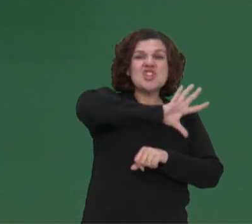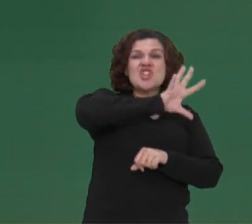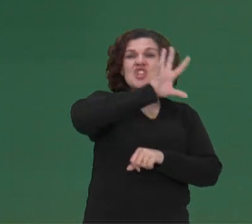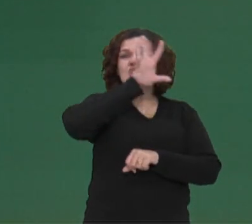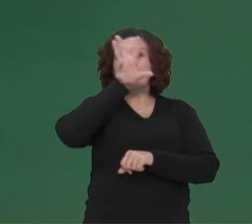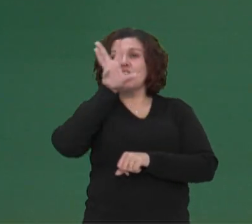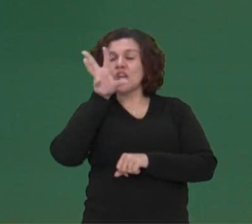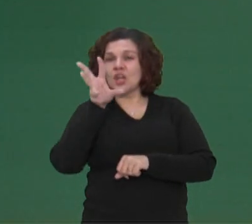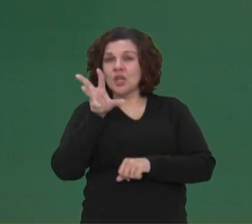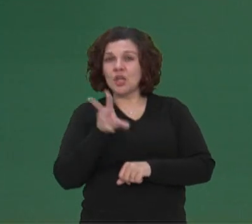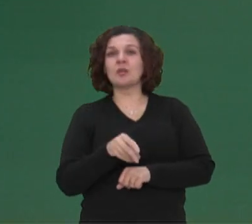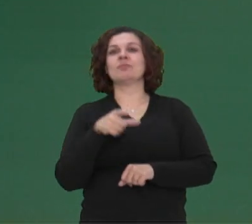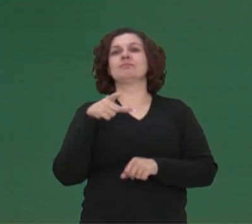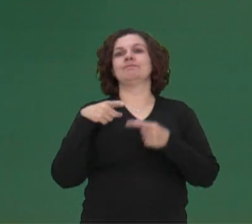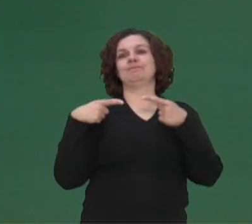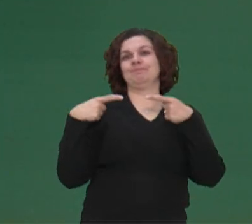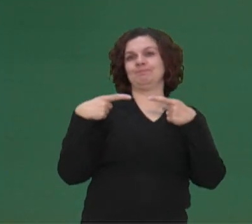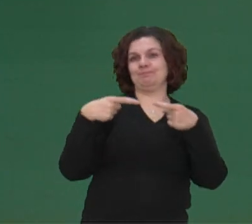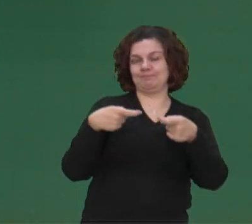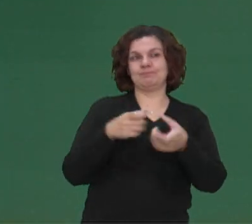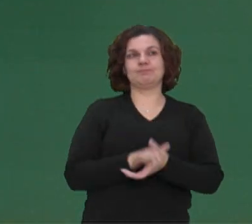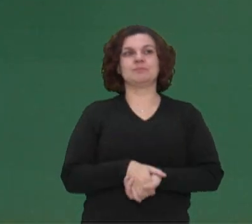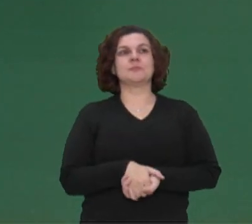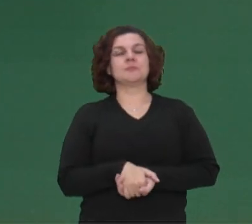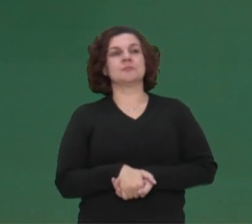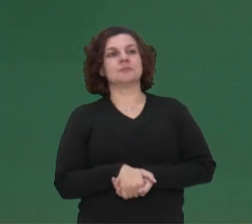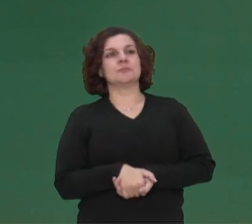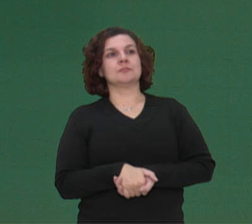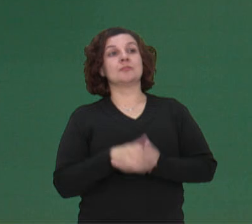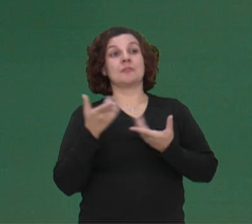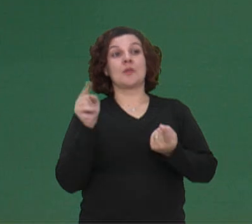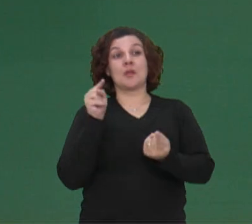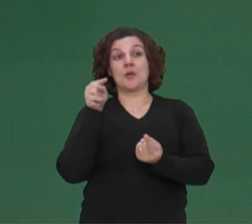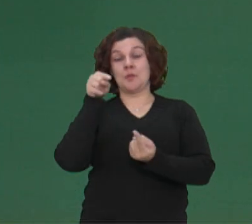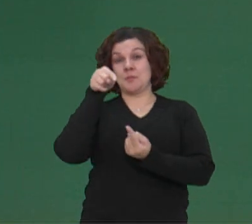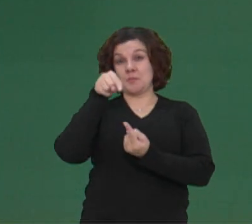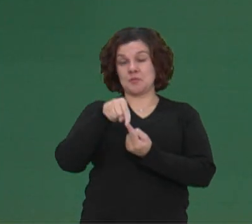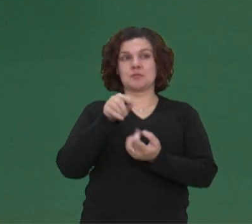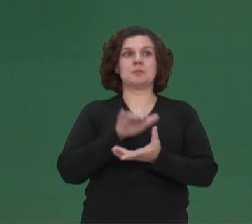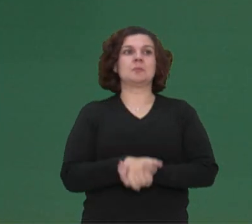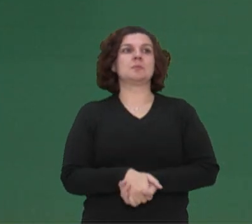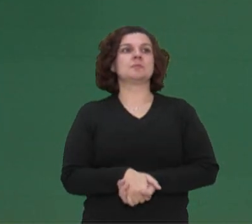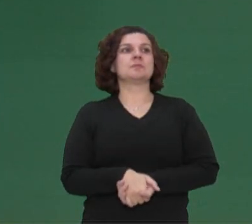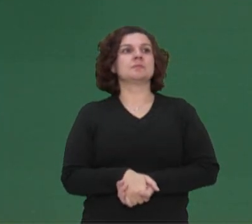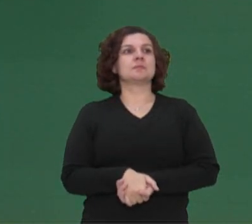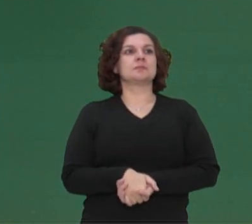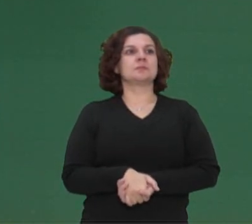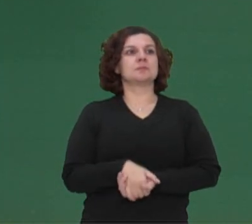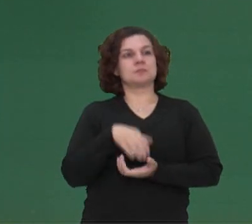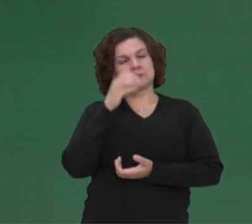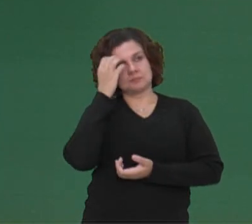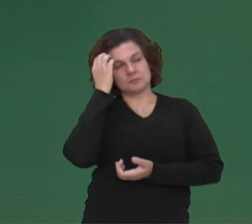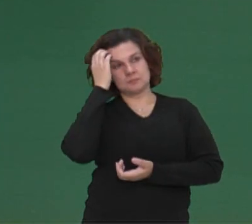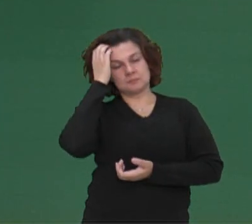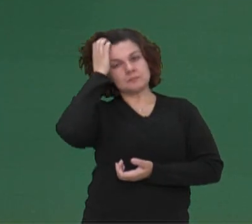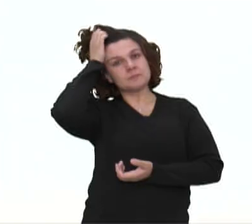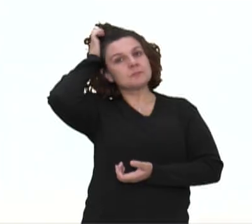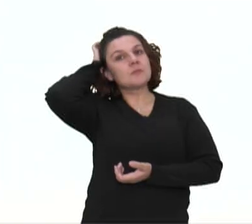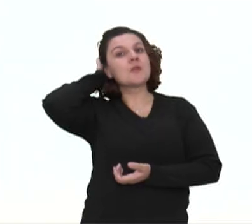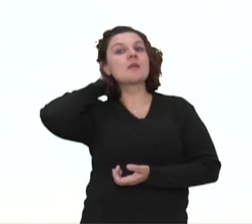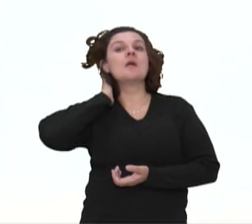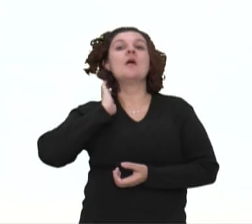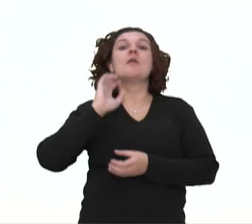grande maioria, em conflitos internos. Tá? Esse era o objetivo desse mapa. Bem, e dentro das